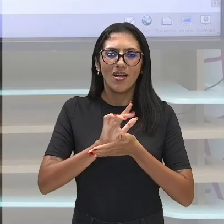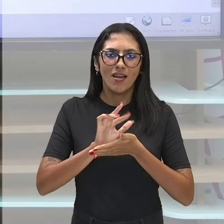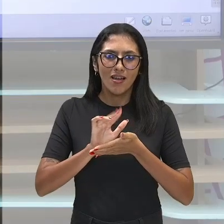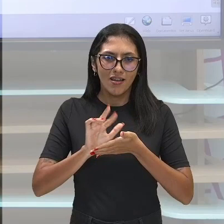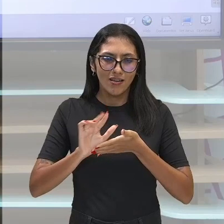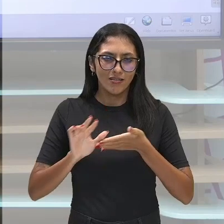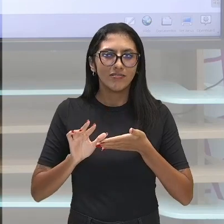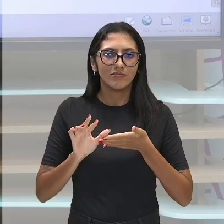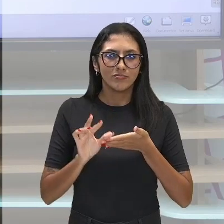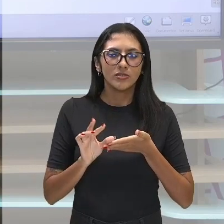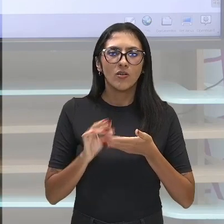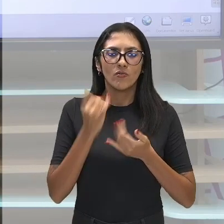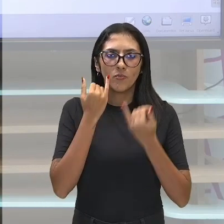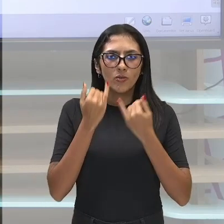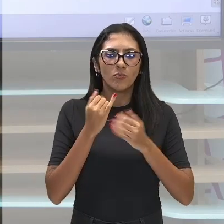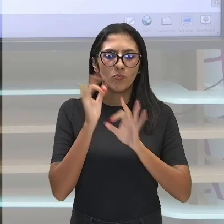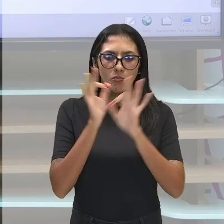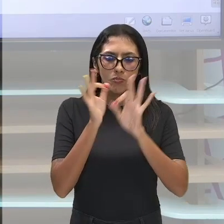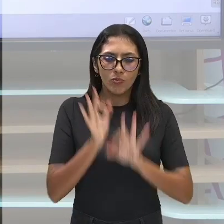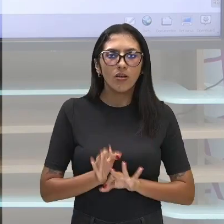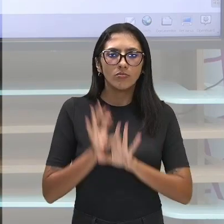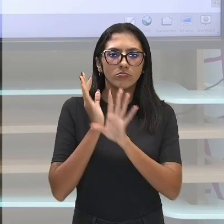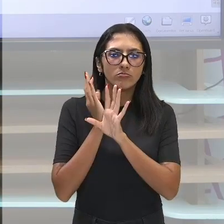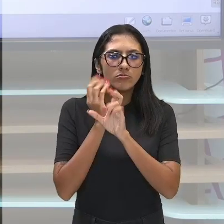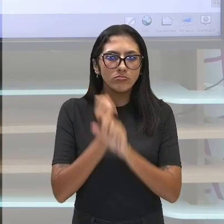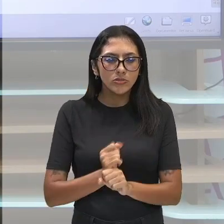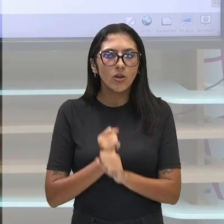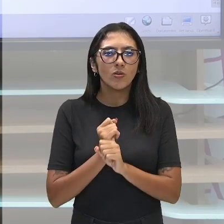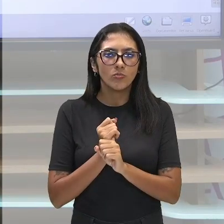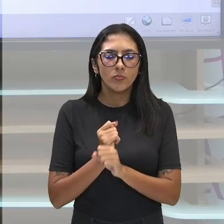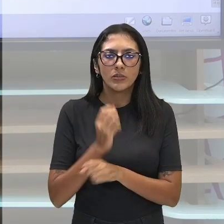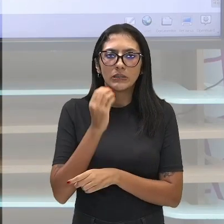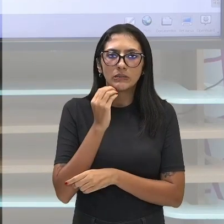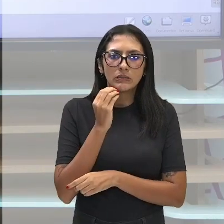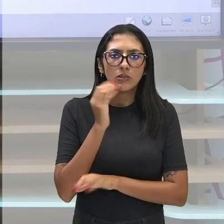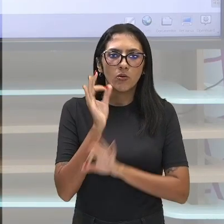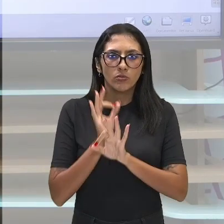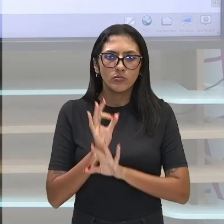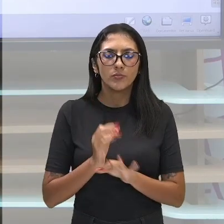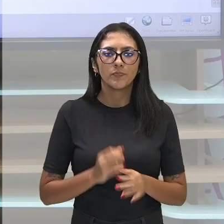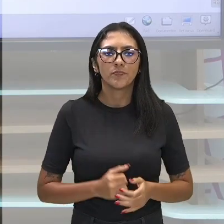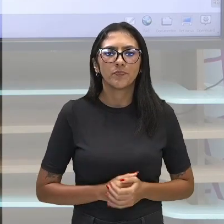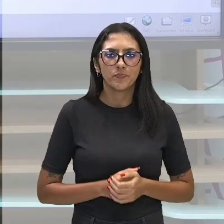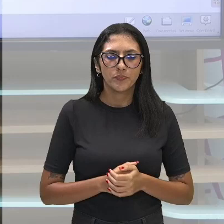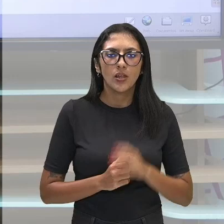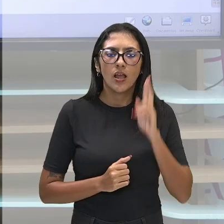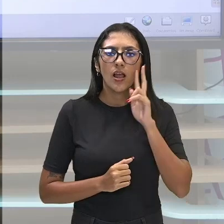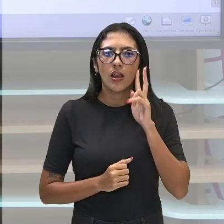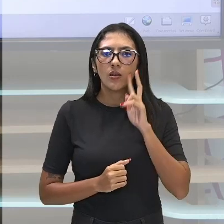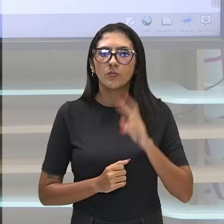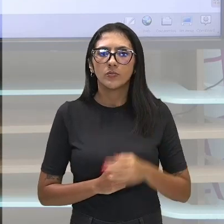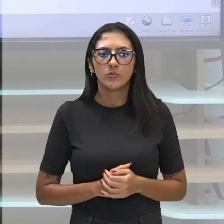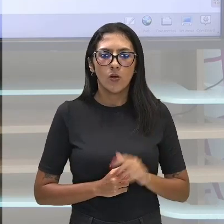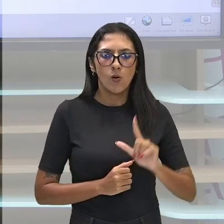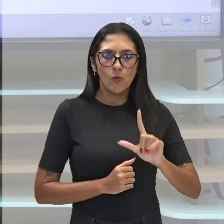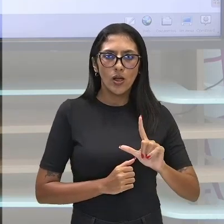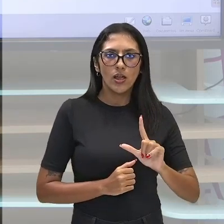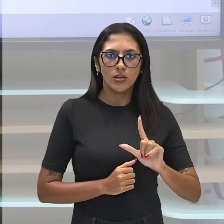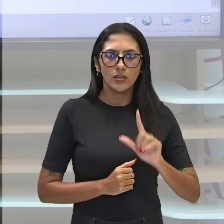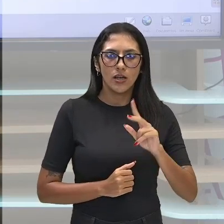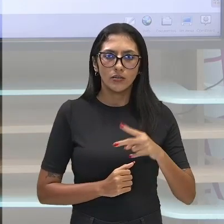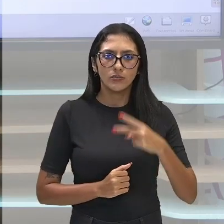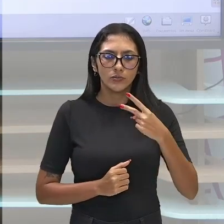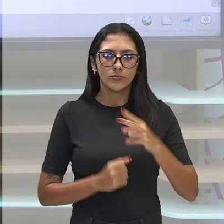naquele valor, que a altura do triângulo equilátero é L raiz de 3 sobre